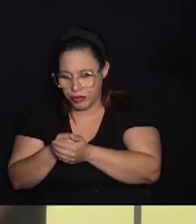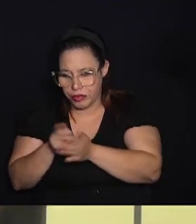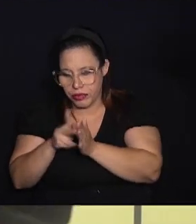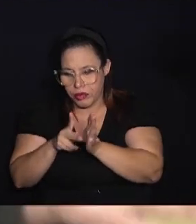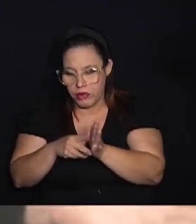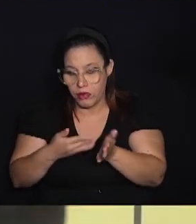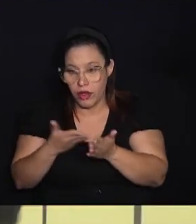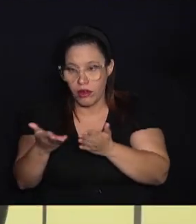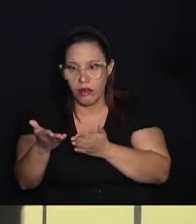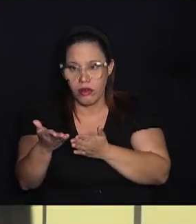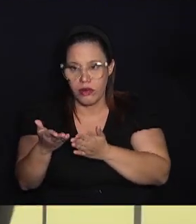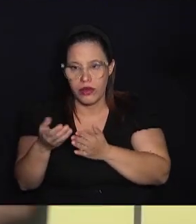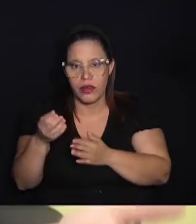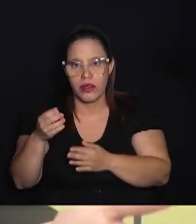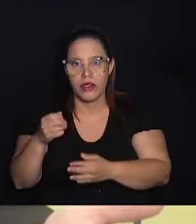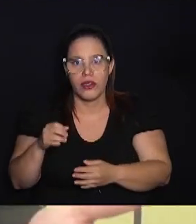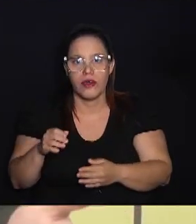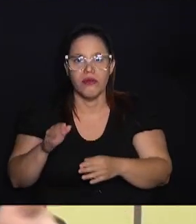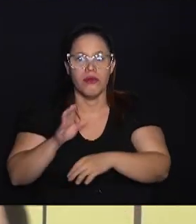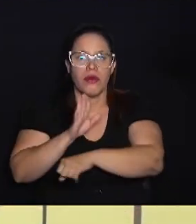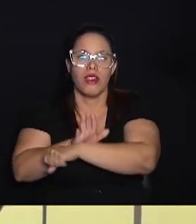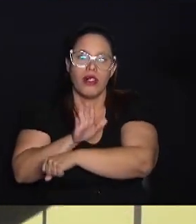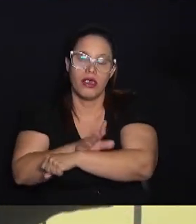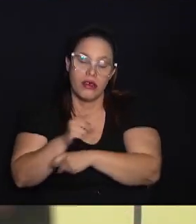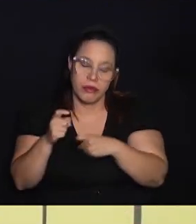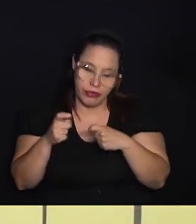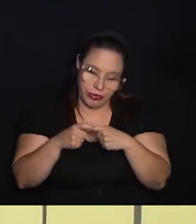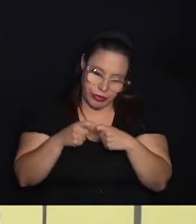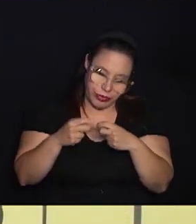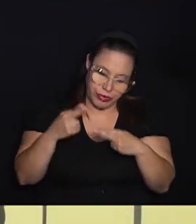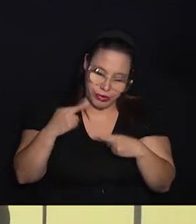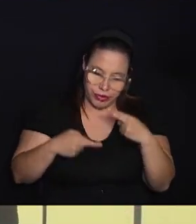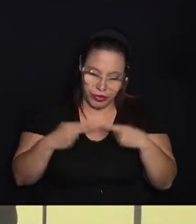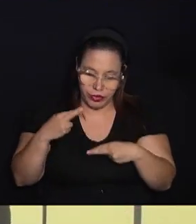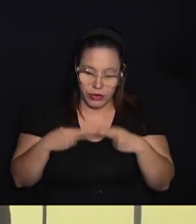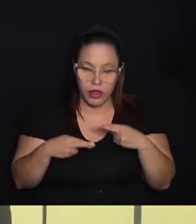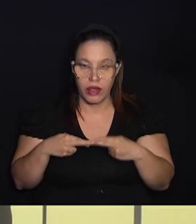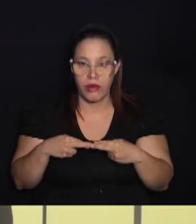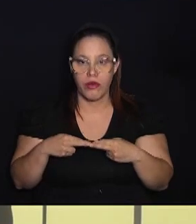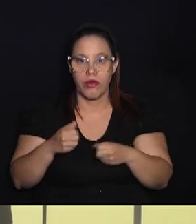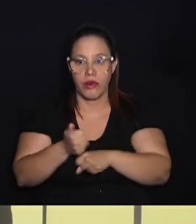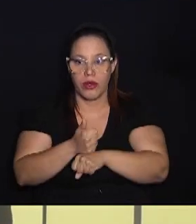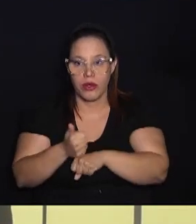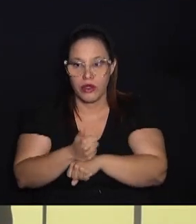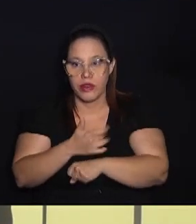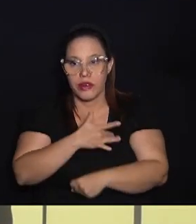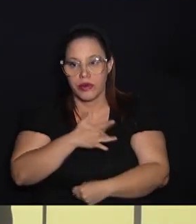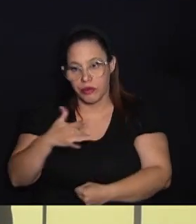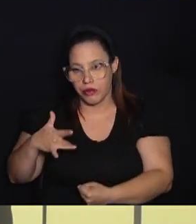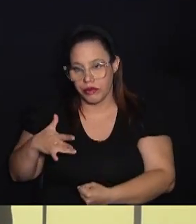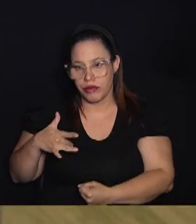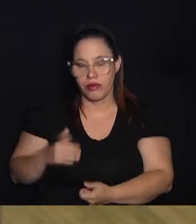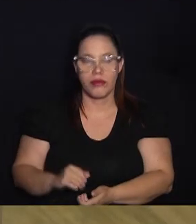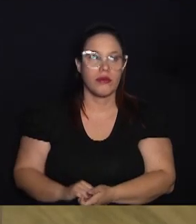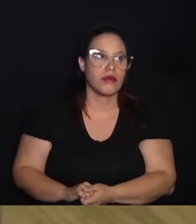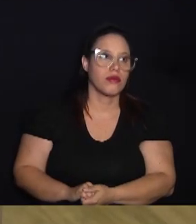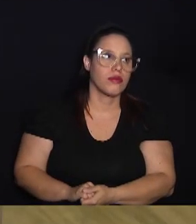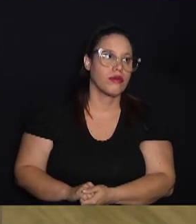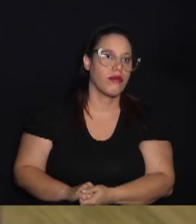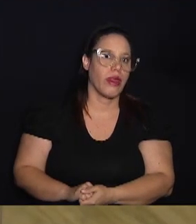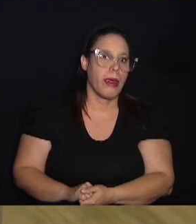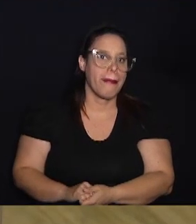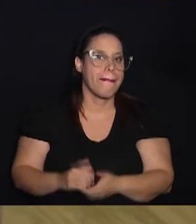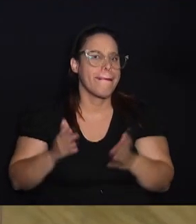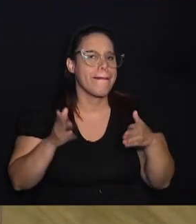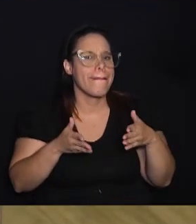isso ajuda próprio a própria relação com o médico e com os outros profissionais da saúde é algo assim bem eh hoje